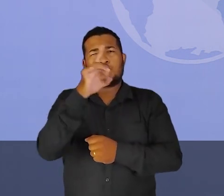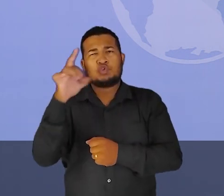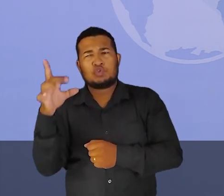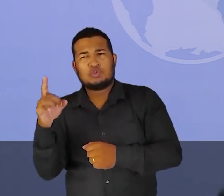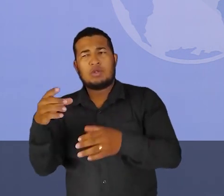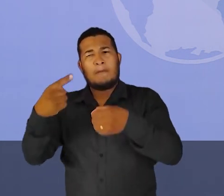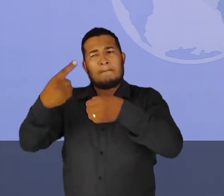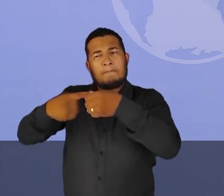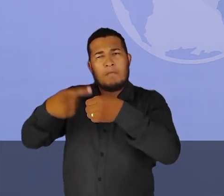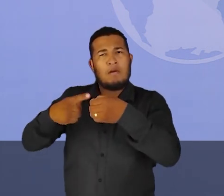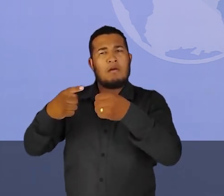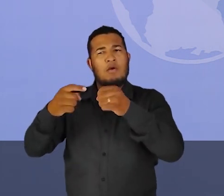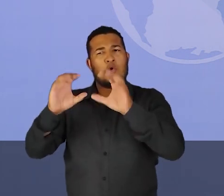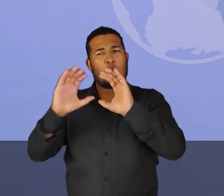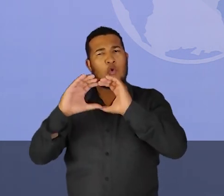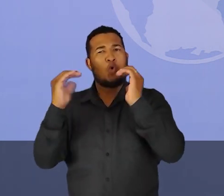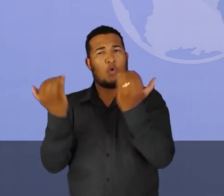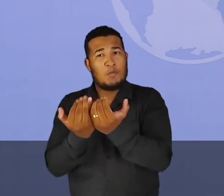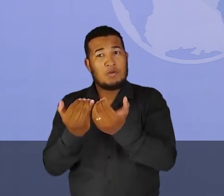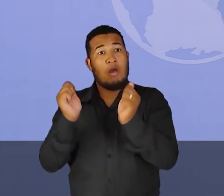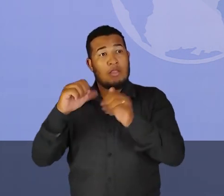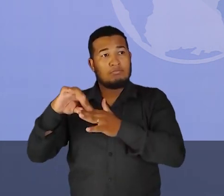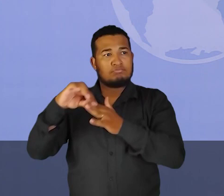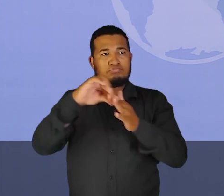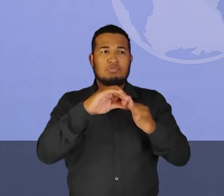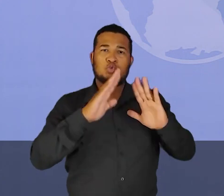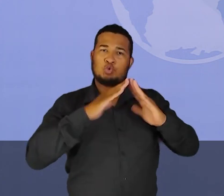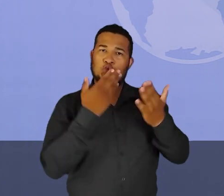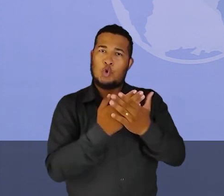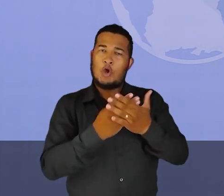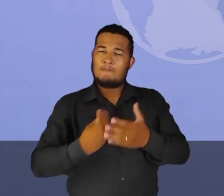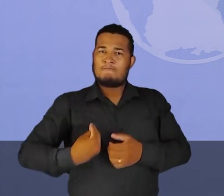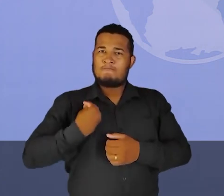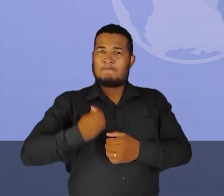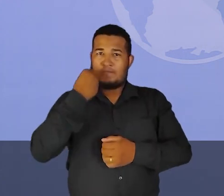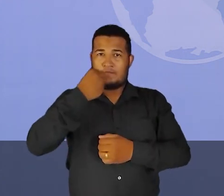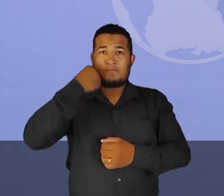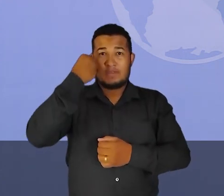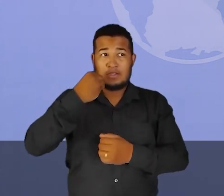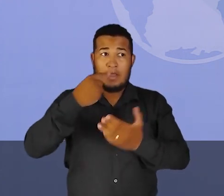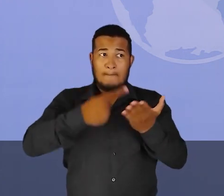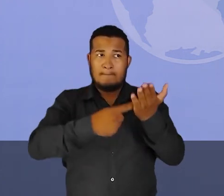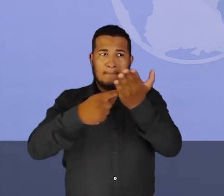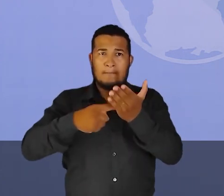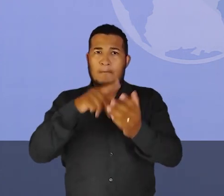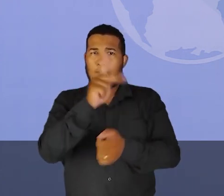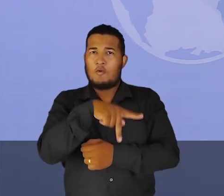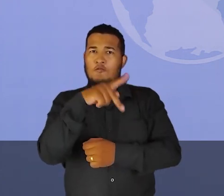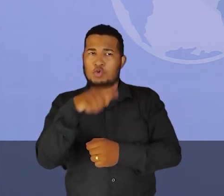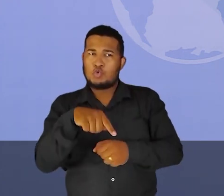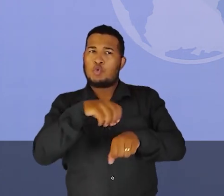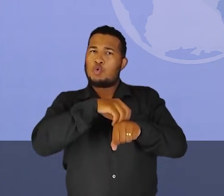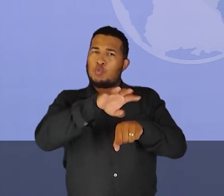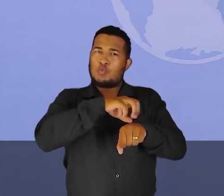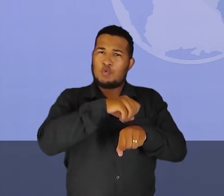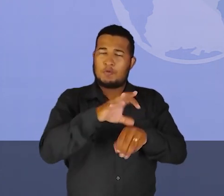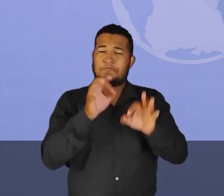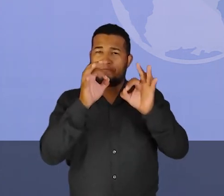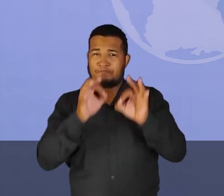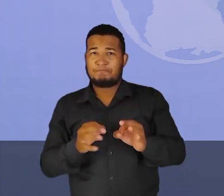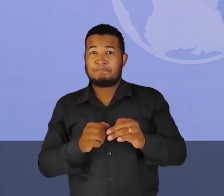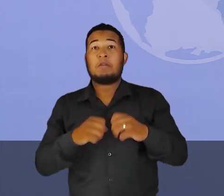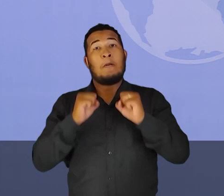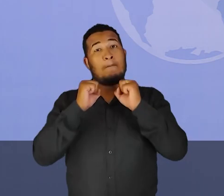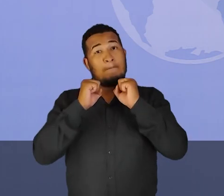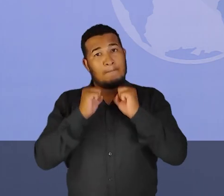sua comunidade, e também está levando para a escola para fazer esse momento de vivência. Tudo em acordo com o professor, tudo direcionado. Então, nós podemos